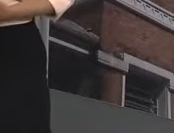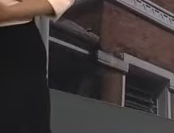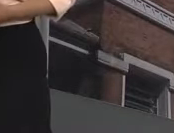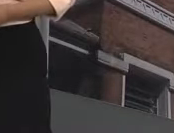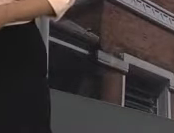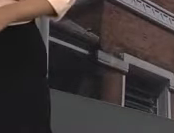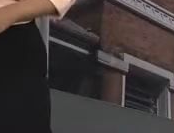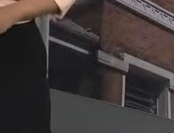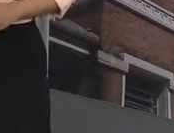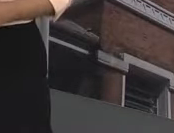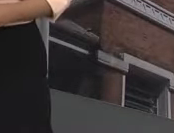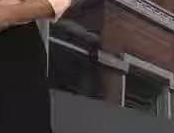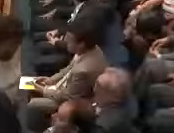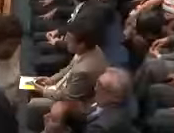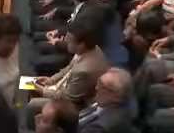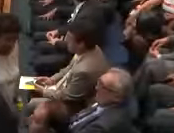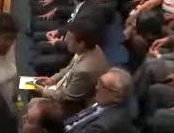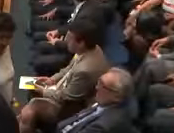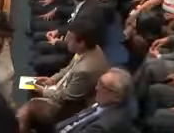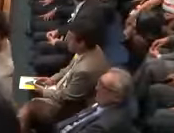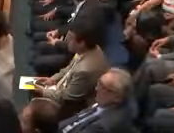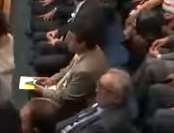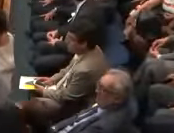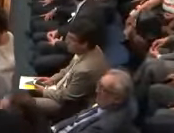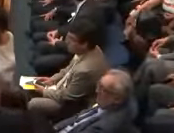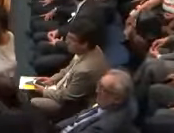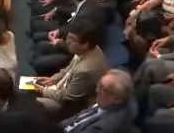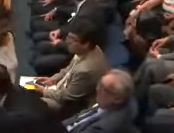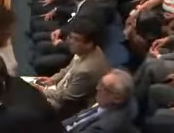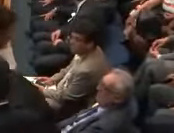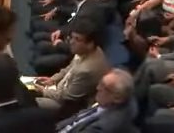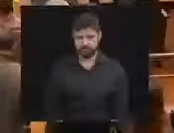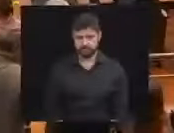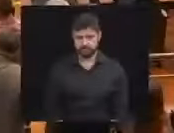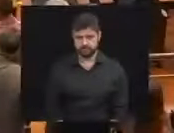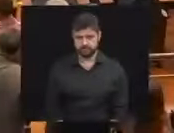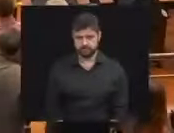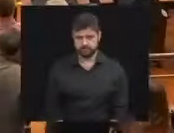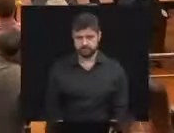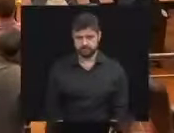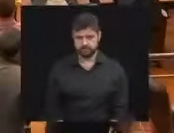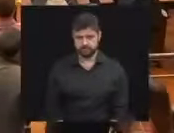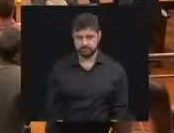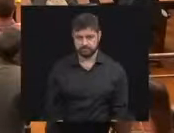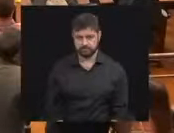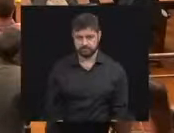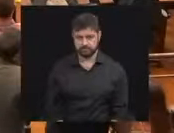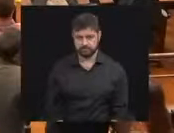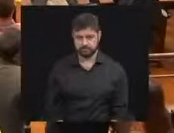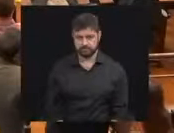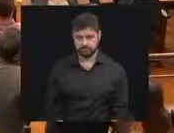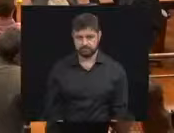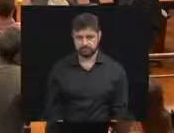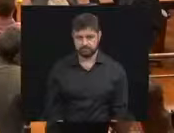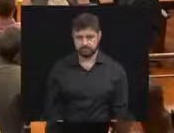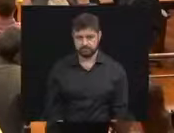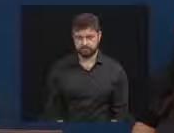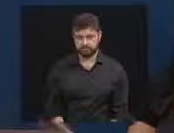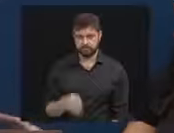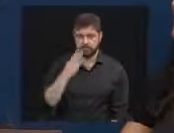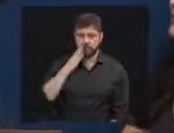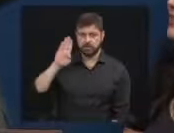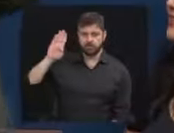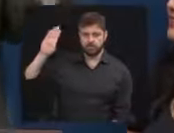diretora no cargo de corregedor. Transparência e disciplina foram os termos usados pelo vereador do PTB,